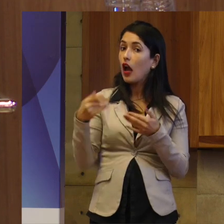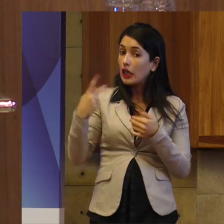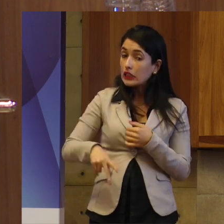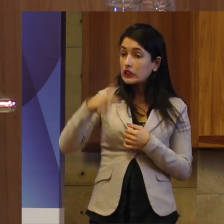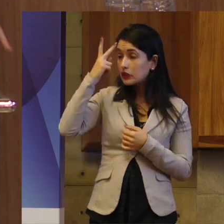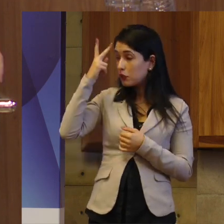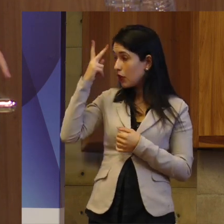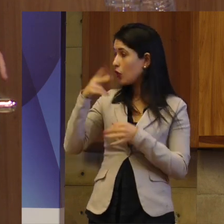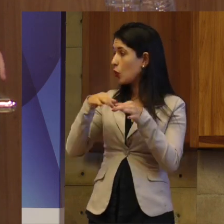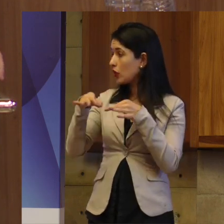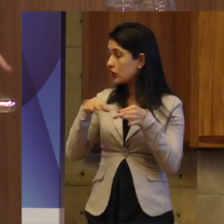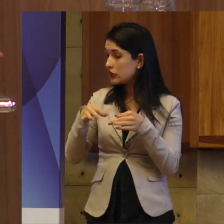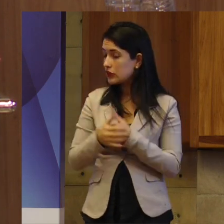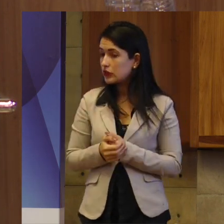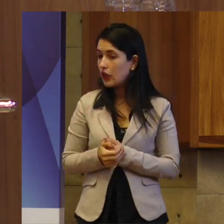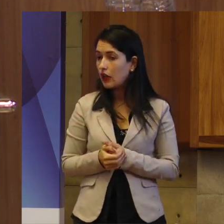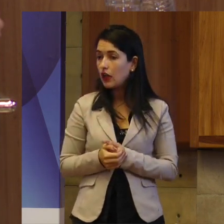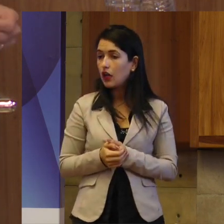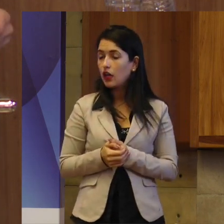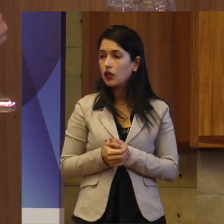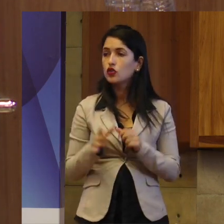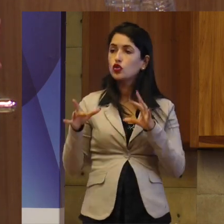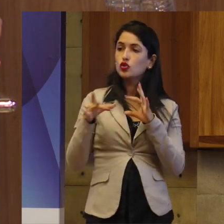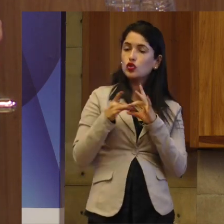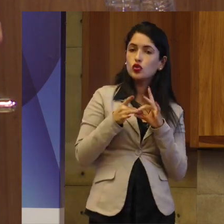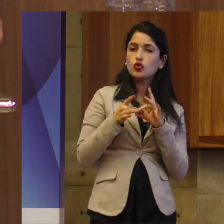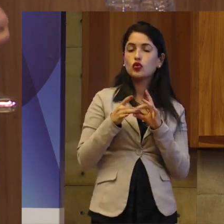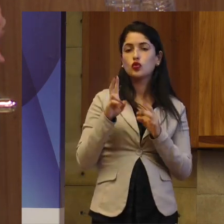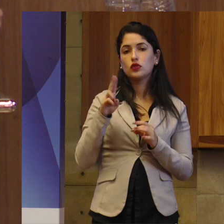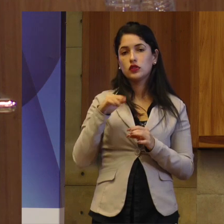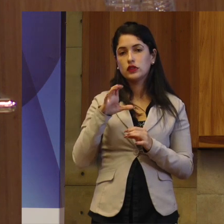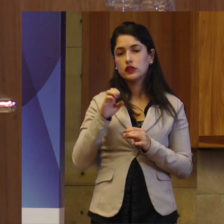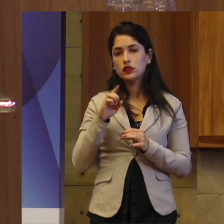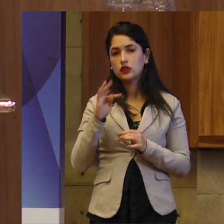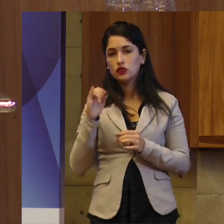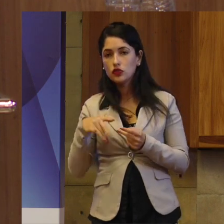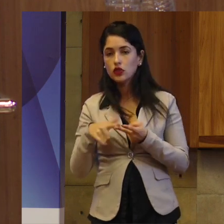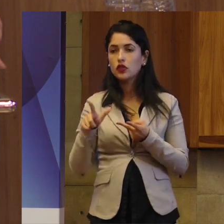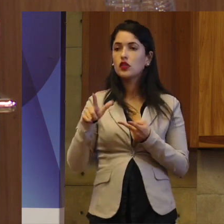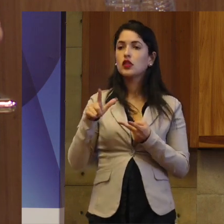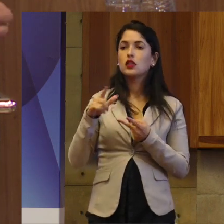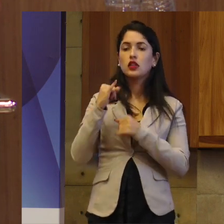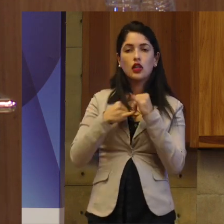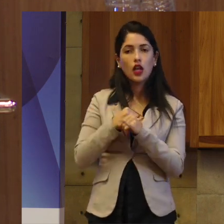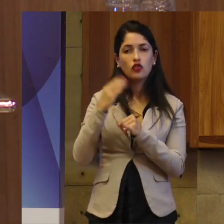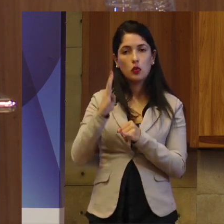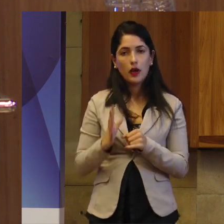Paulo, começo de dezembro, junto com o MCTIC, com o Comitê Gestor da Internet do Brasil,